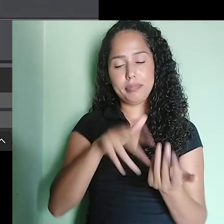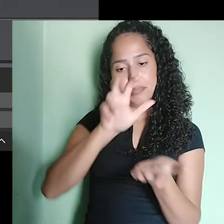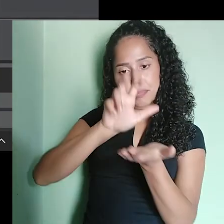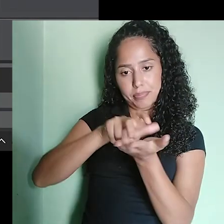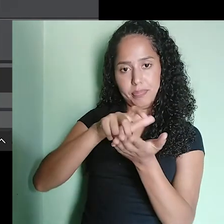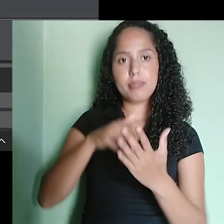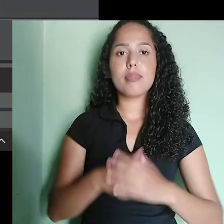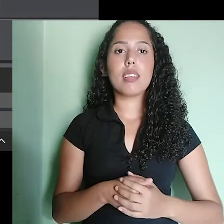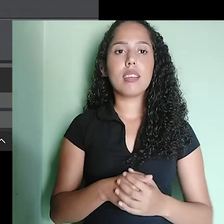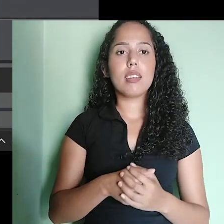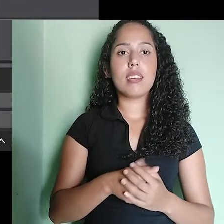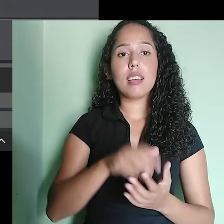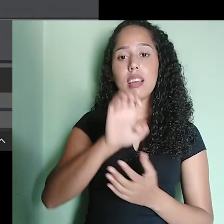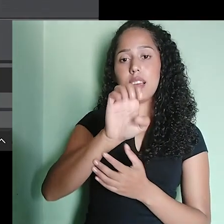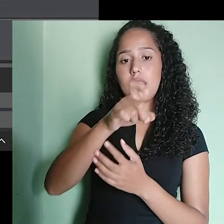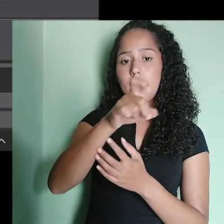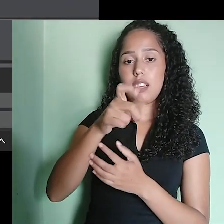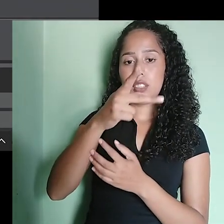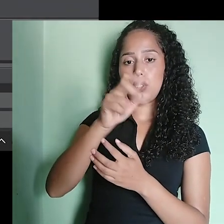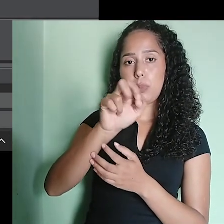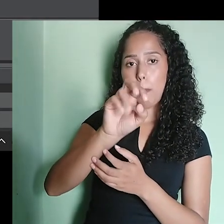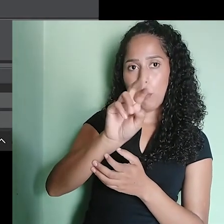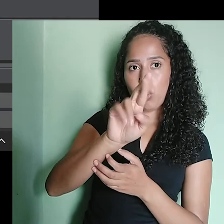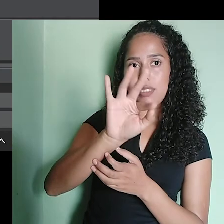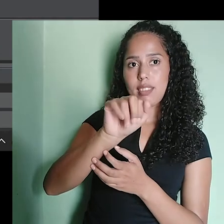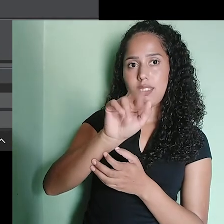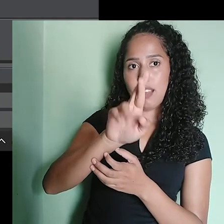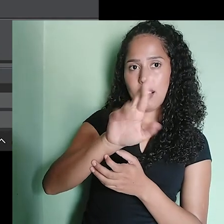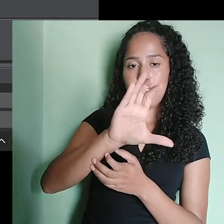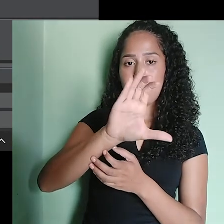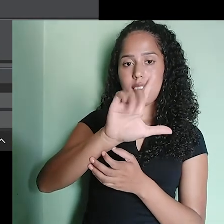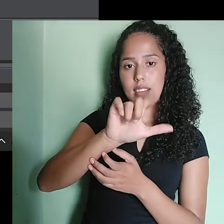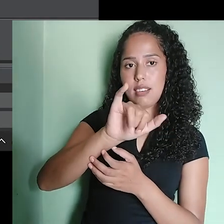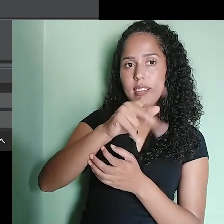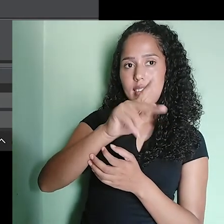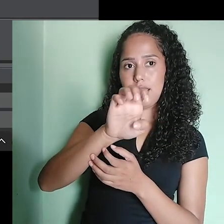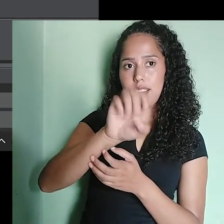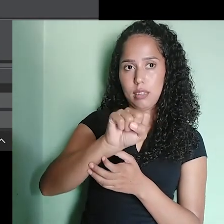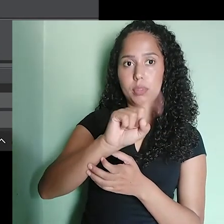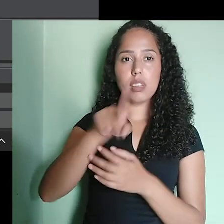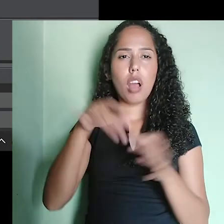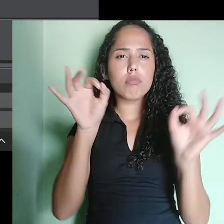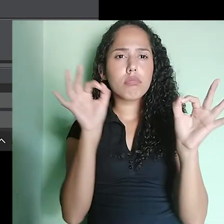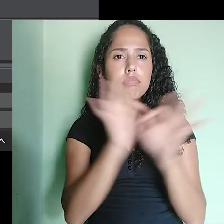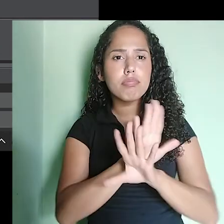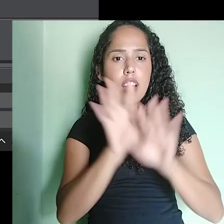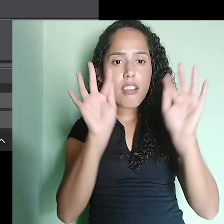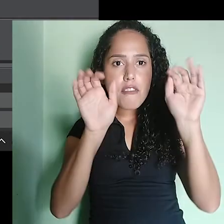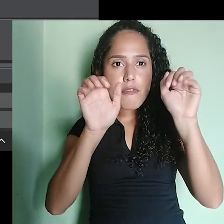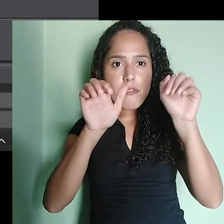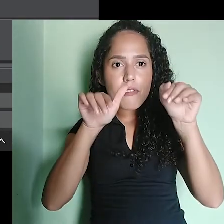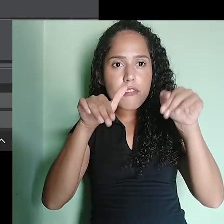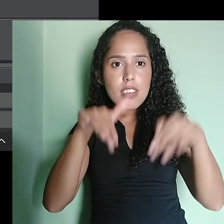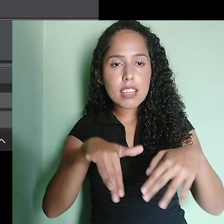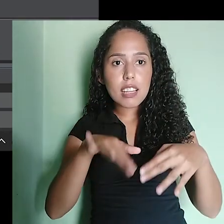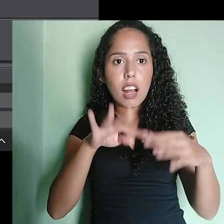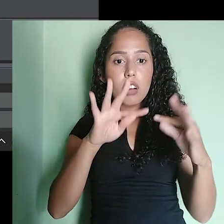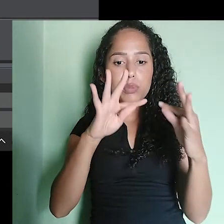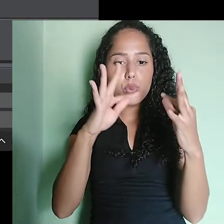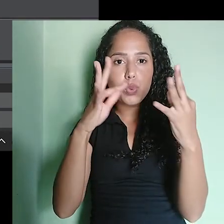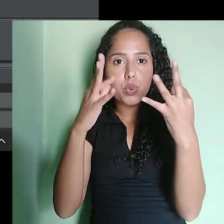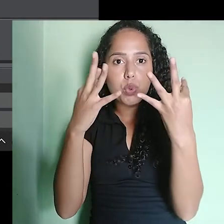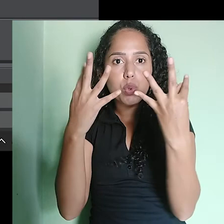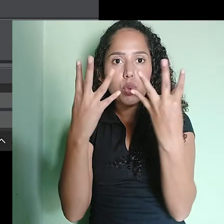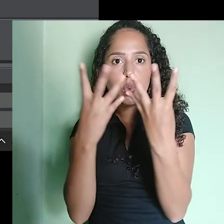Você vai vir aqui, ó, exportar clips, e você vai aguardar. Quando ele finalizar esse processo, o que vai acontecer? Ele vai unir todas